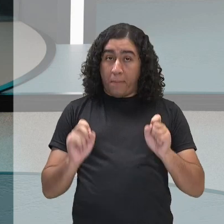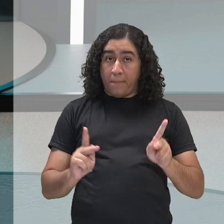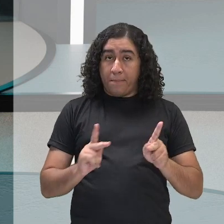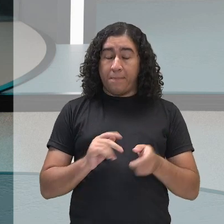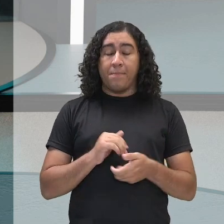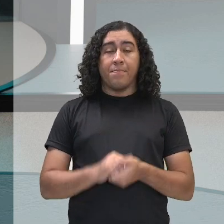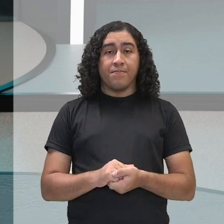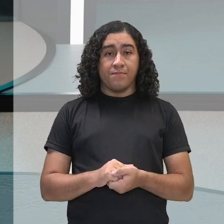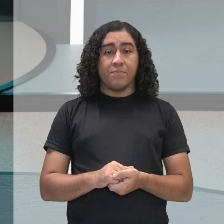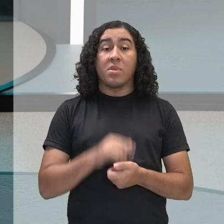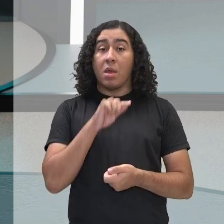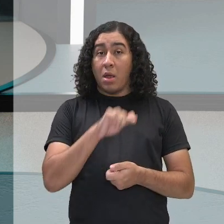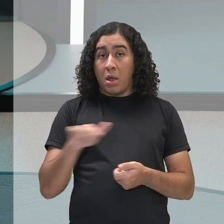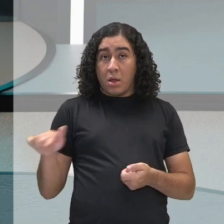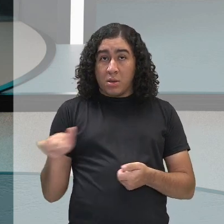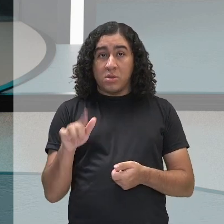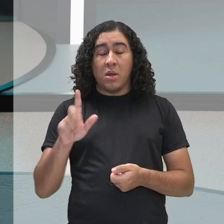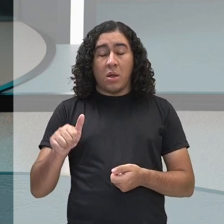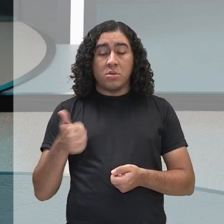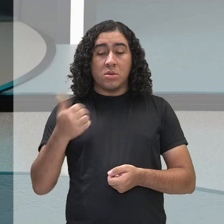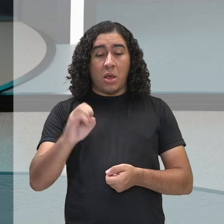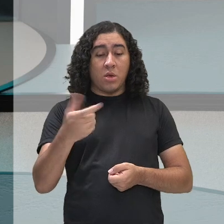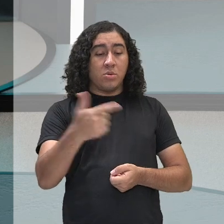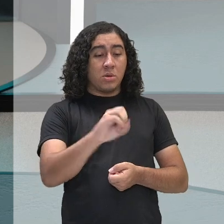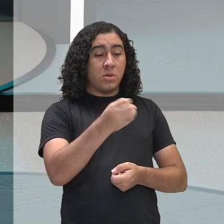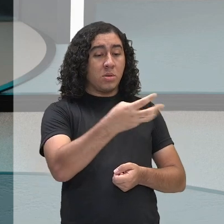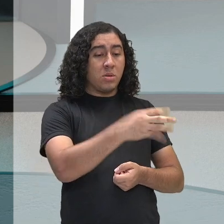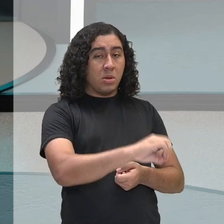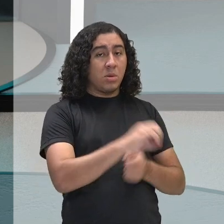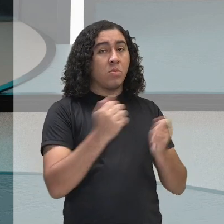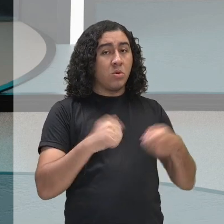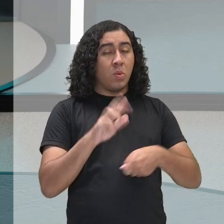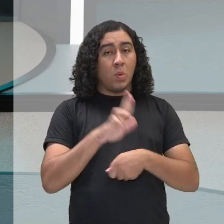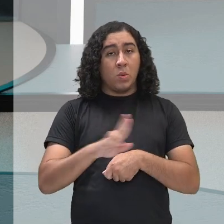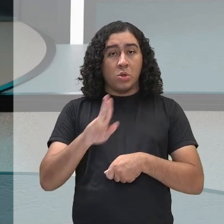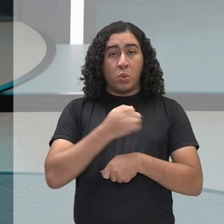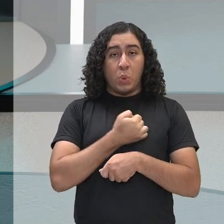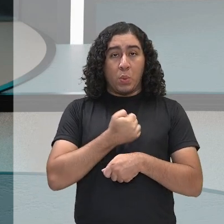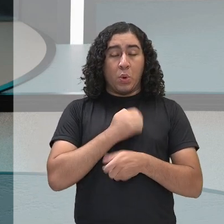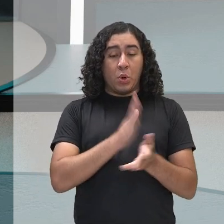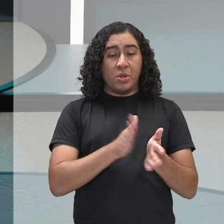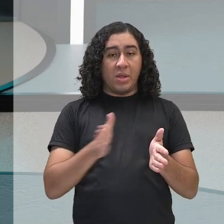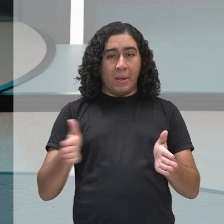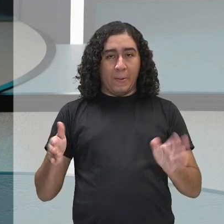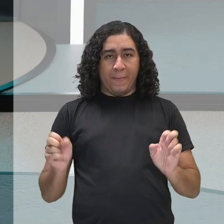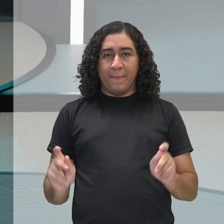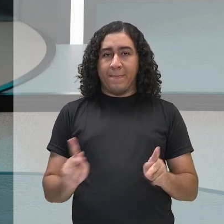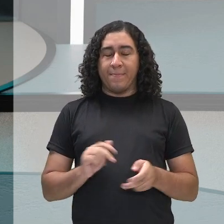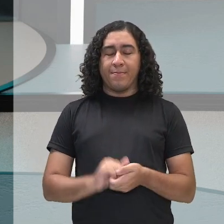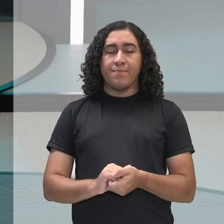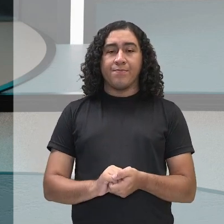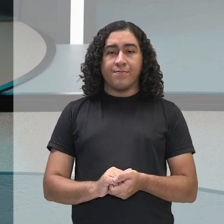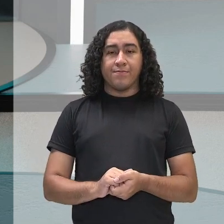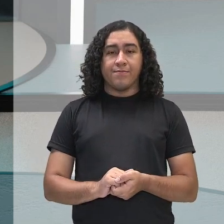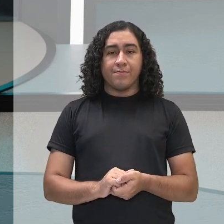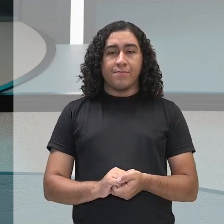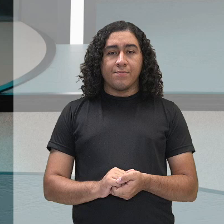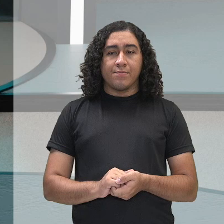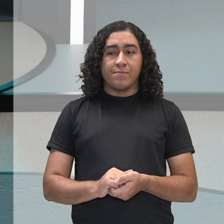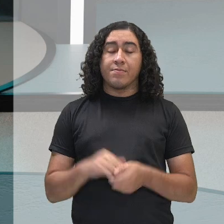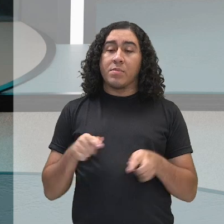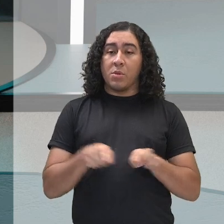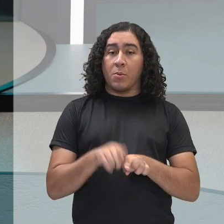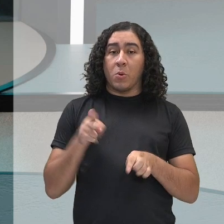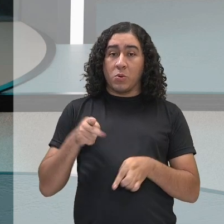Então, essas são as dezenas em forma de números ordinais em inglês, ok? E mais um pouquinho da informação sobre os números